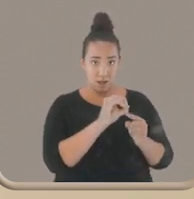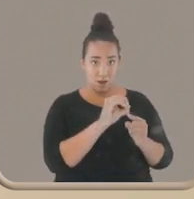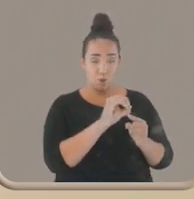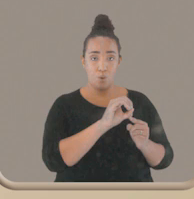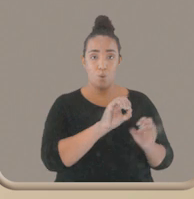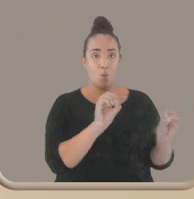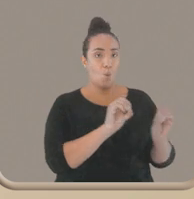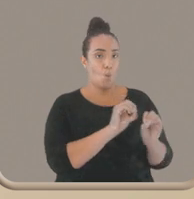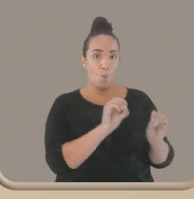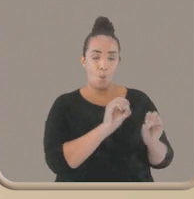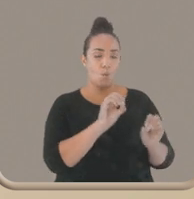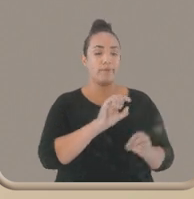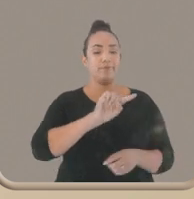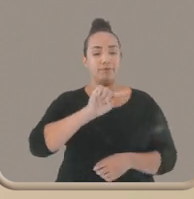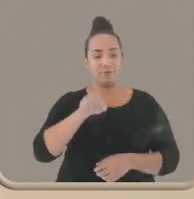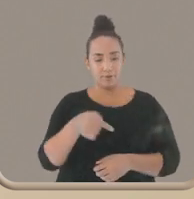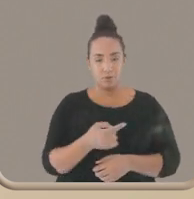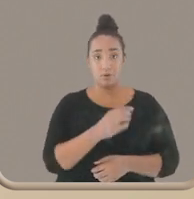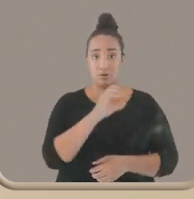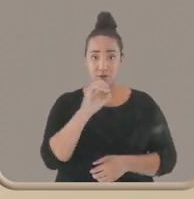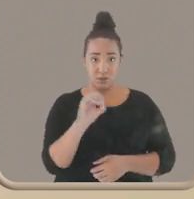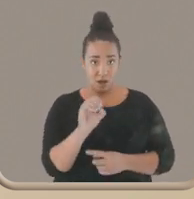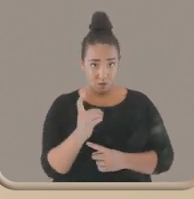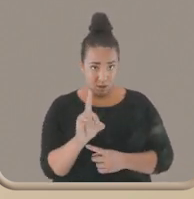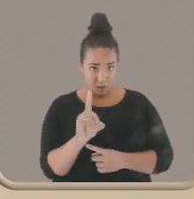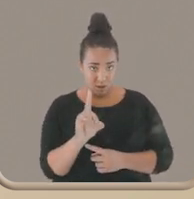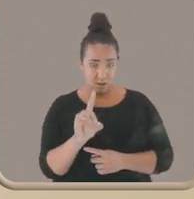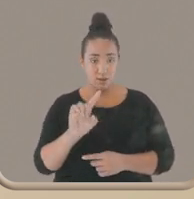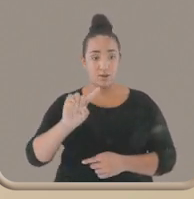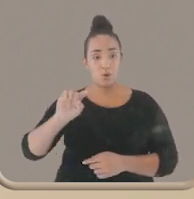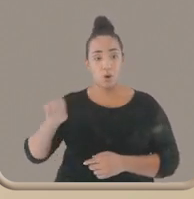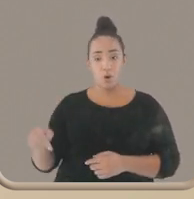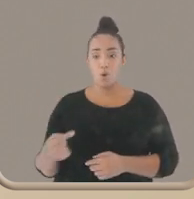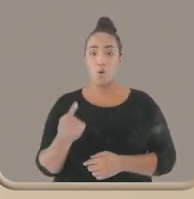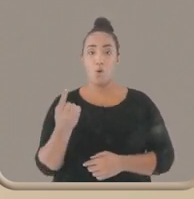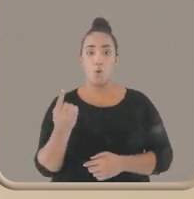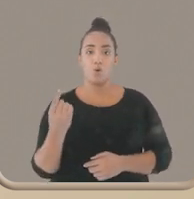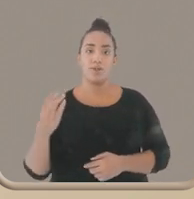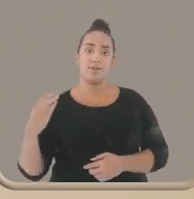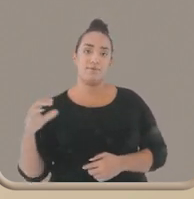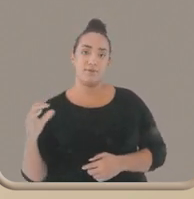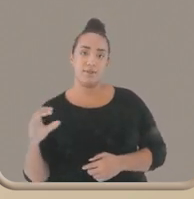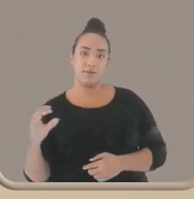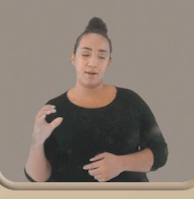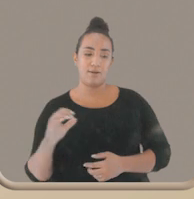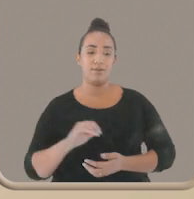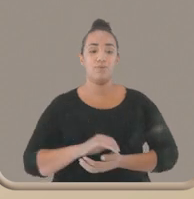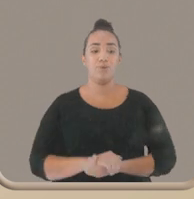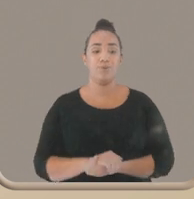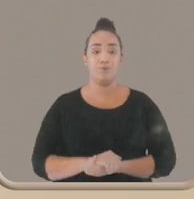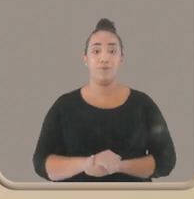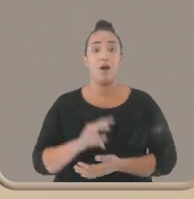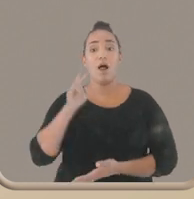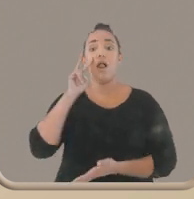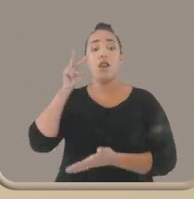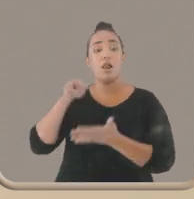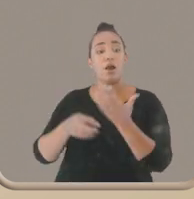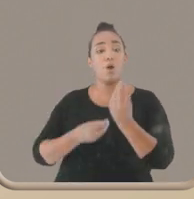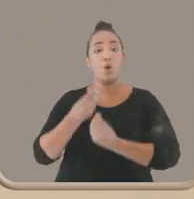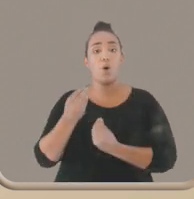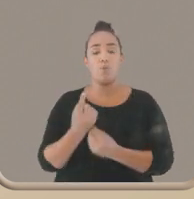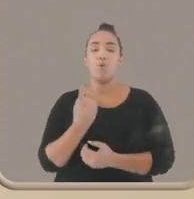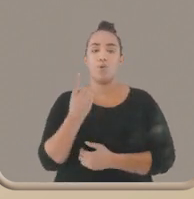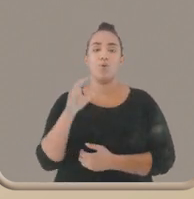parte inteira, que não tem. 0 na casa do décimo e 1 na casa do centésimo. E lemos